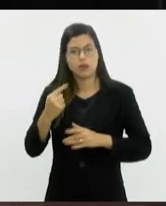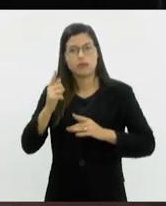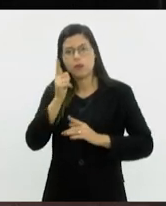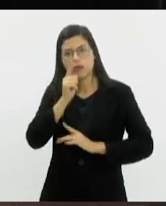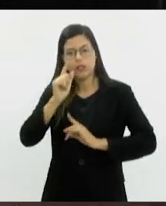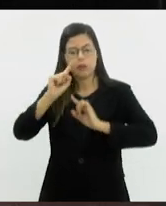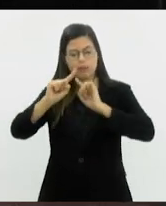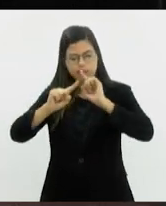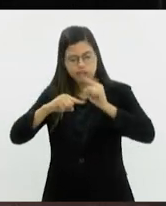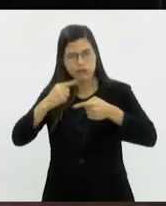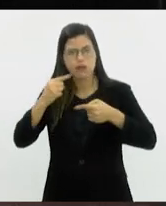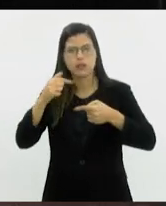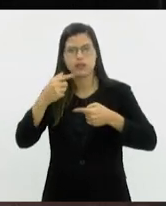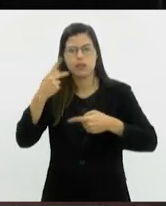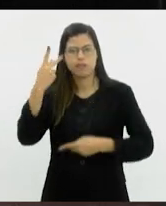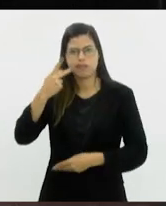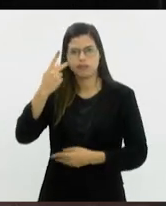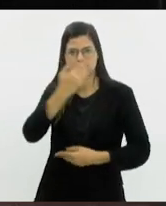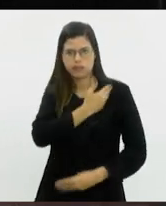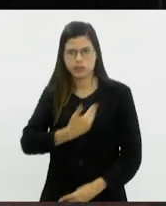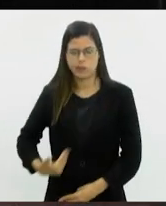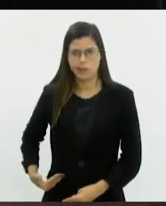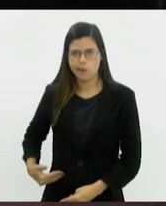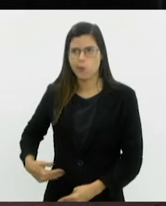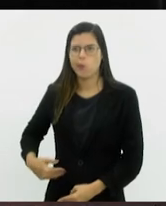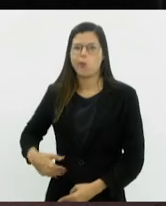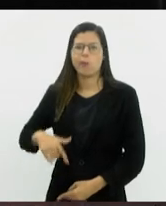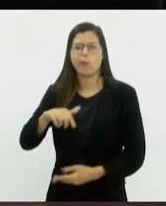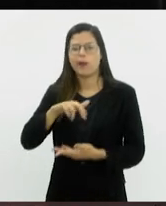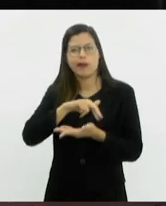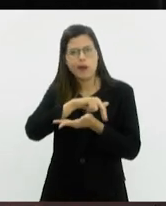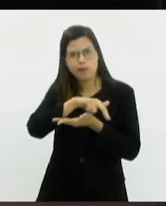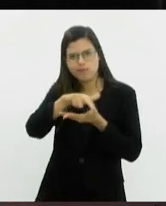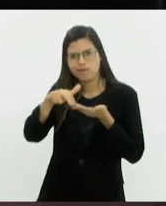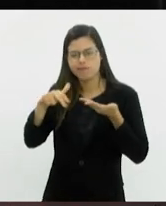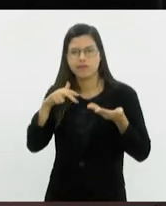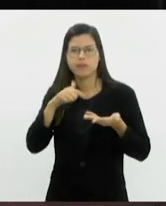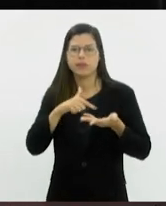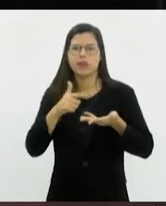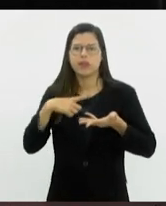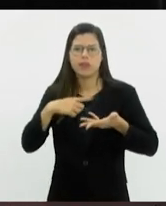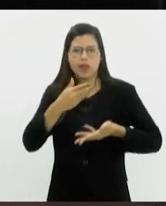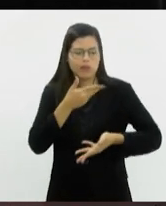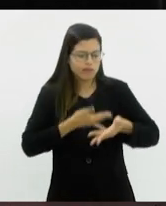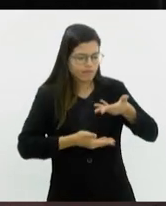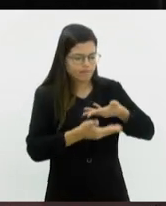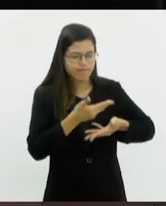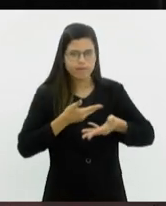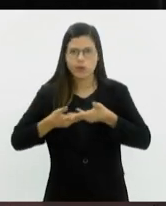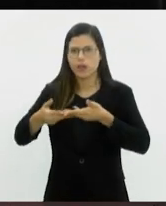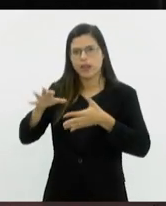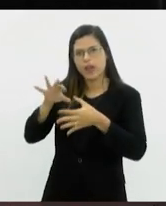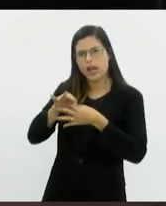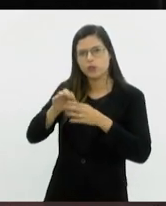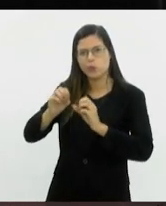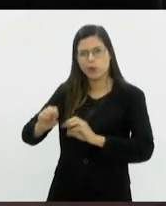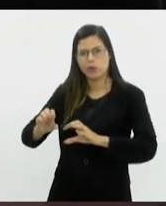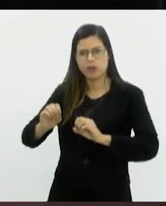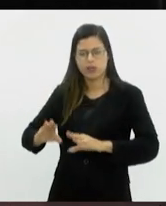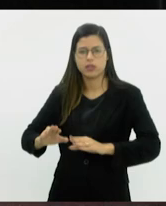nessa política pública transversal, que passa por um diálogo constante com a educação, com a